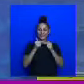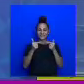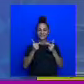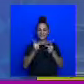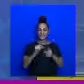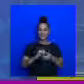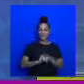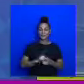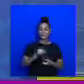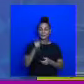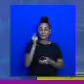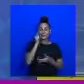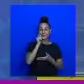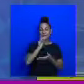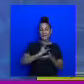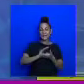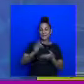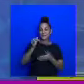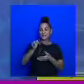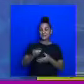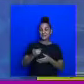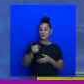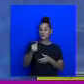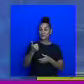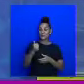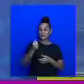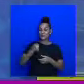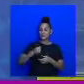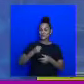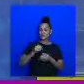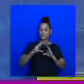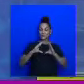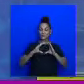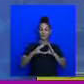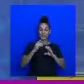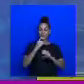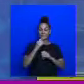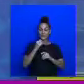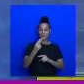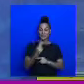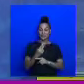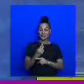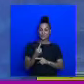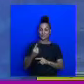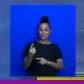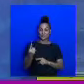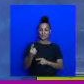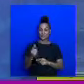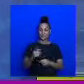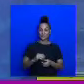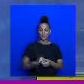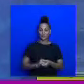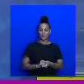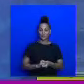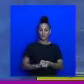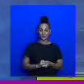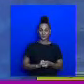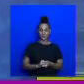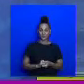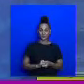sorte. Você ganha prêmio a partir de 11 acertos. Bola vermelha 21. Vermelha número 21.